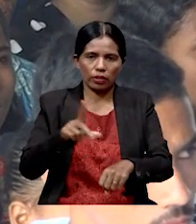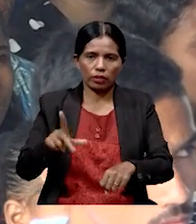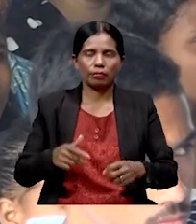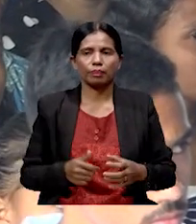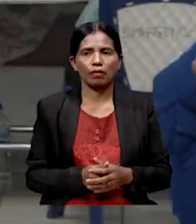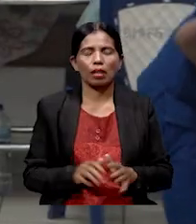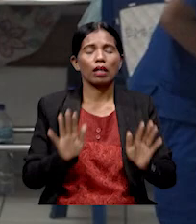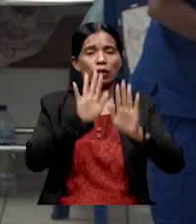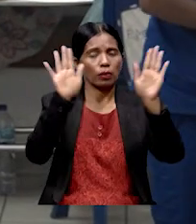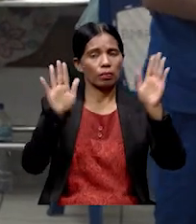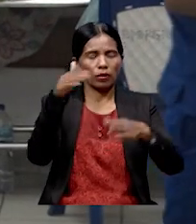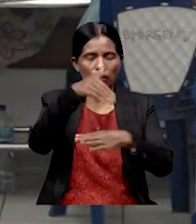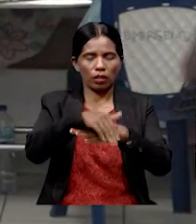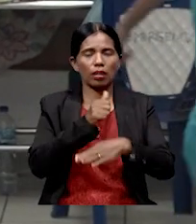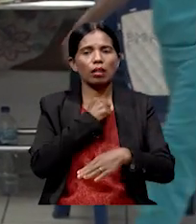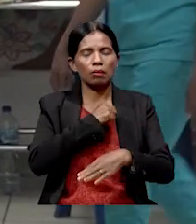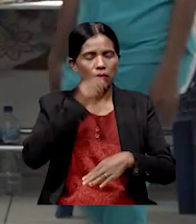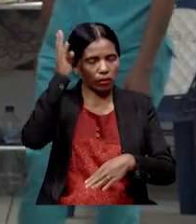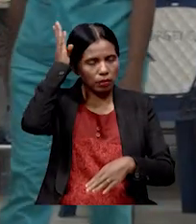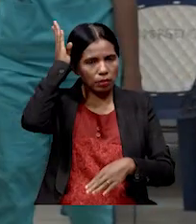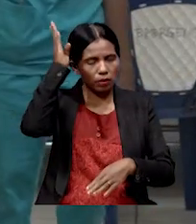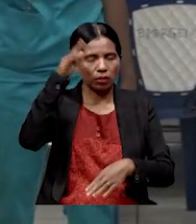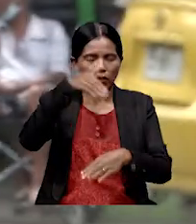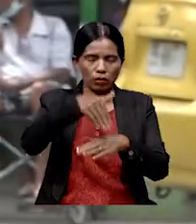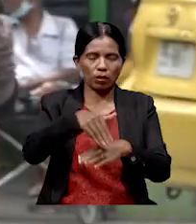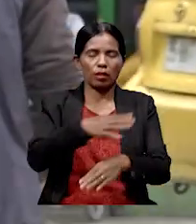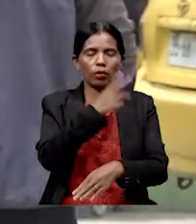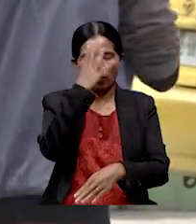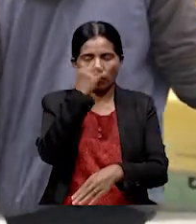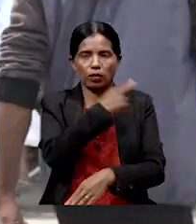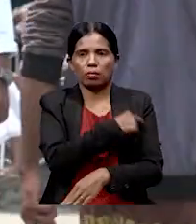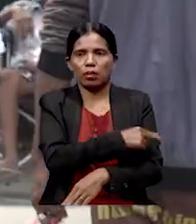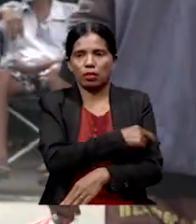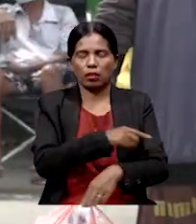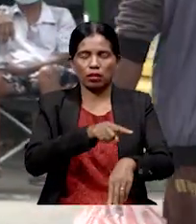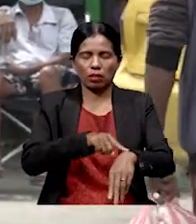iha domingo kalang amu bispo kontinua baisha fali i hospital iha tuku